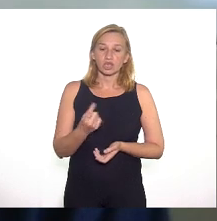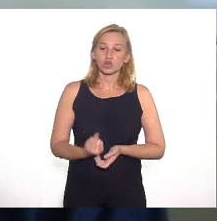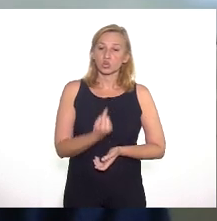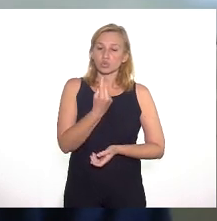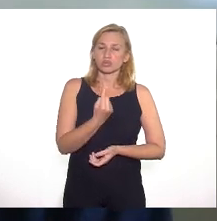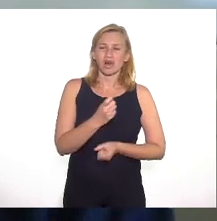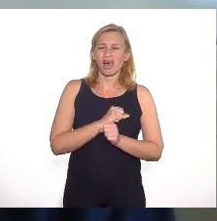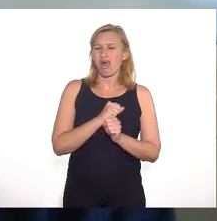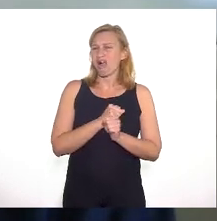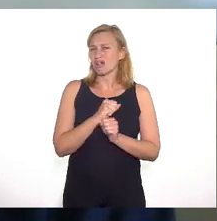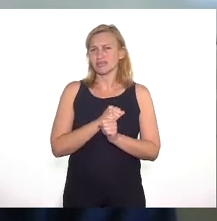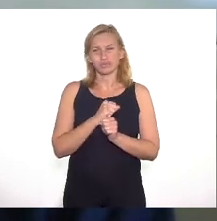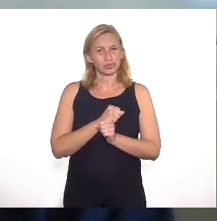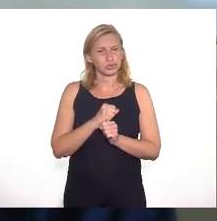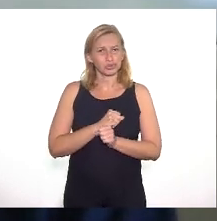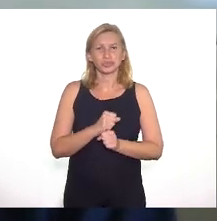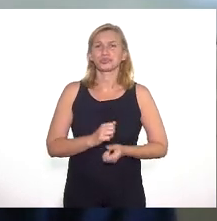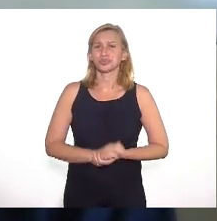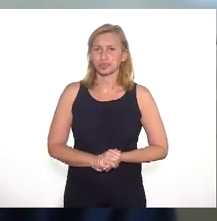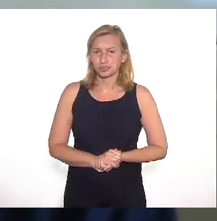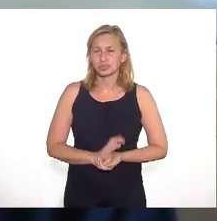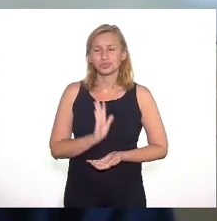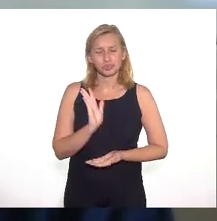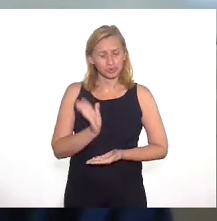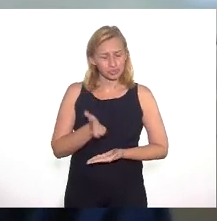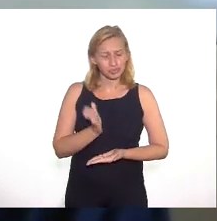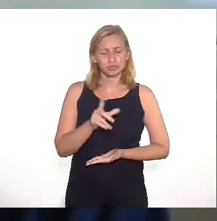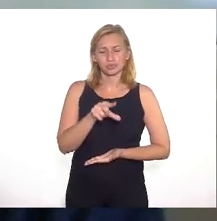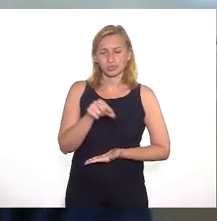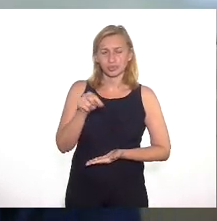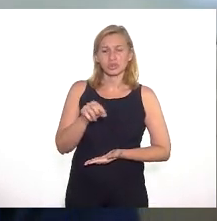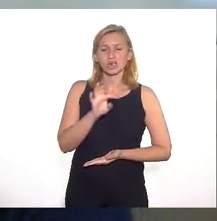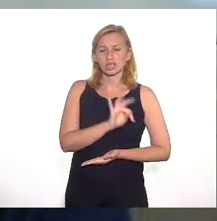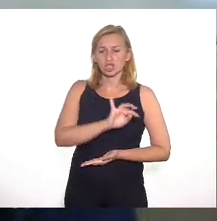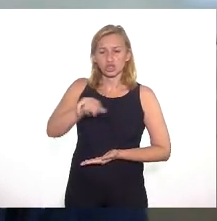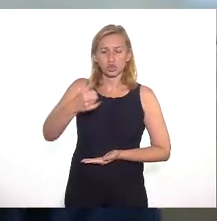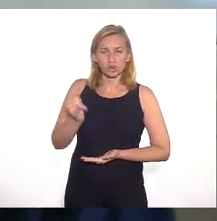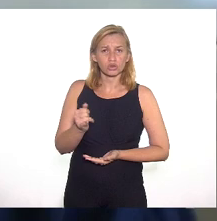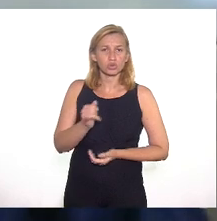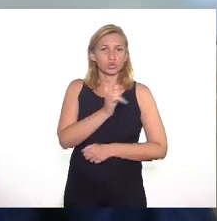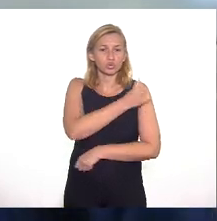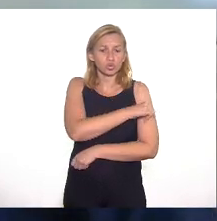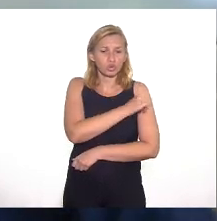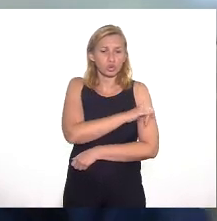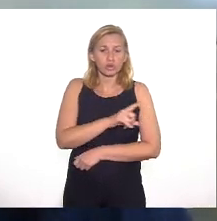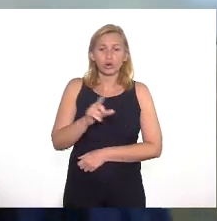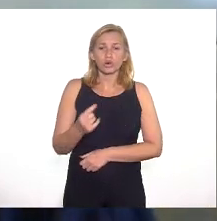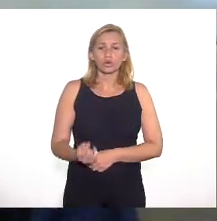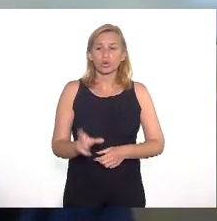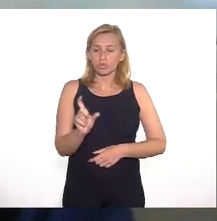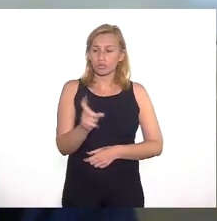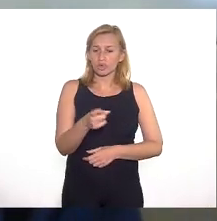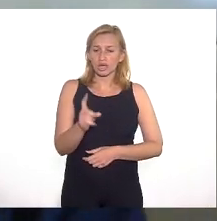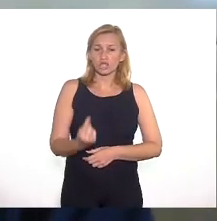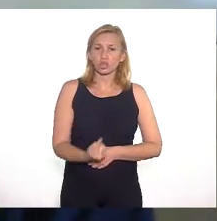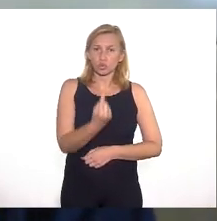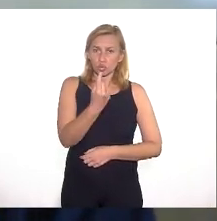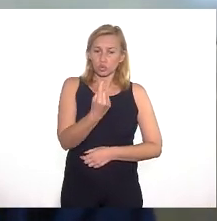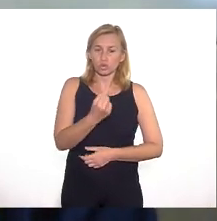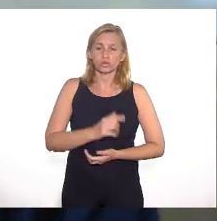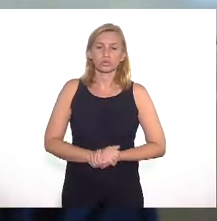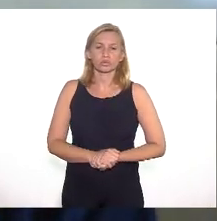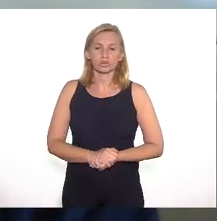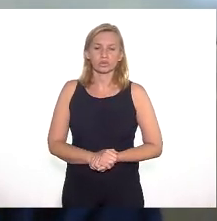há décadas. Já tem decisão aqui do 3J do Rio que o bilhete único, a sobra do